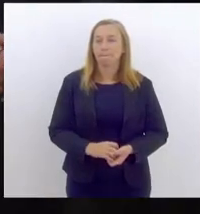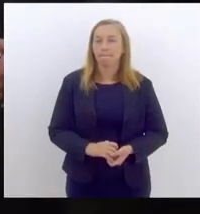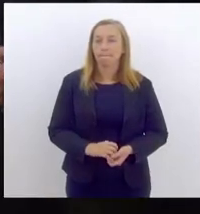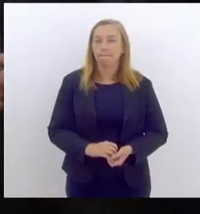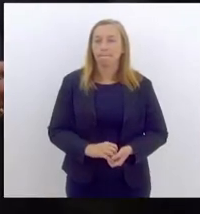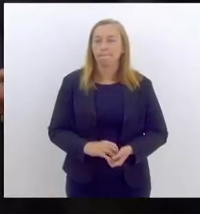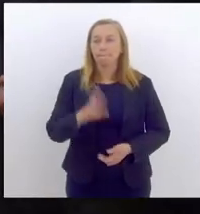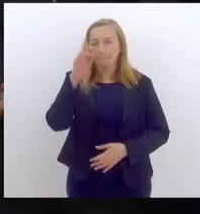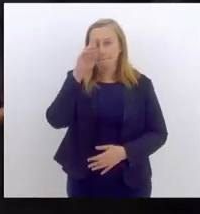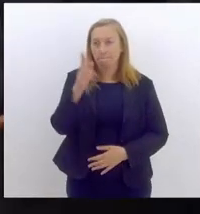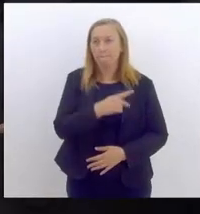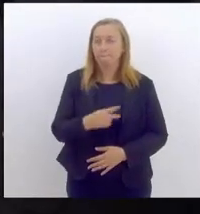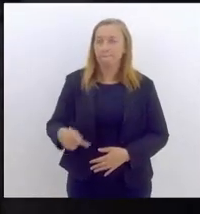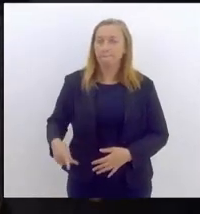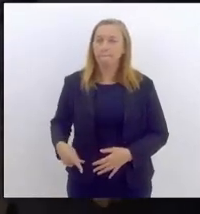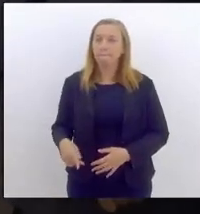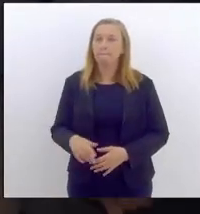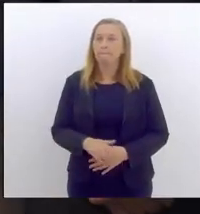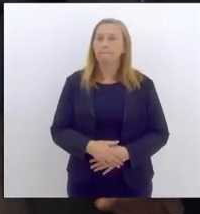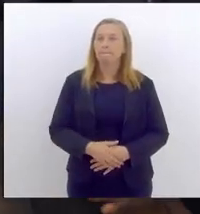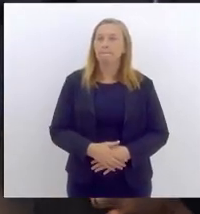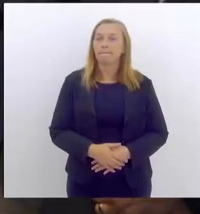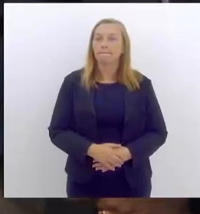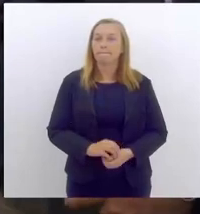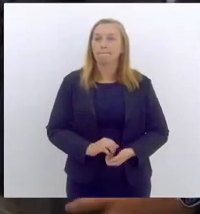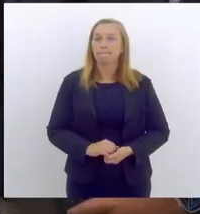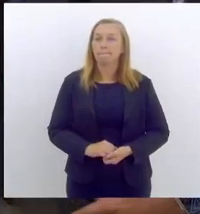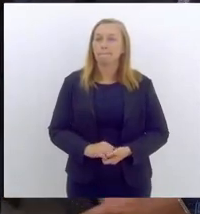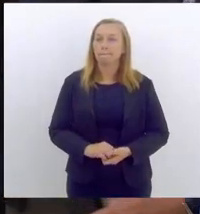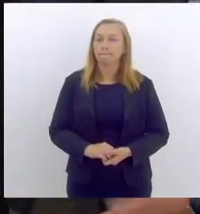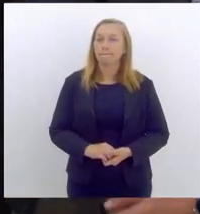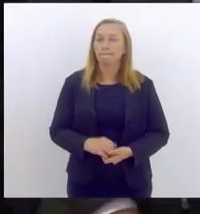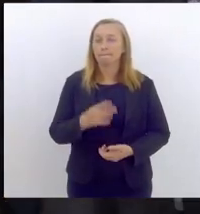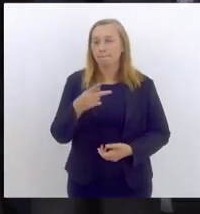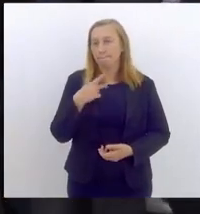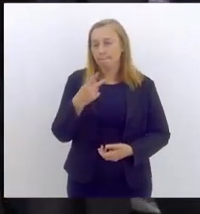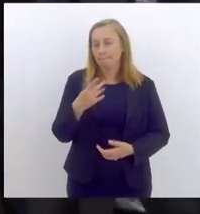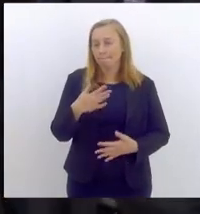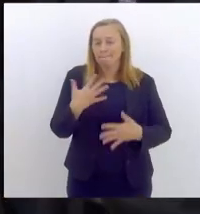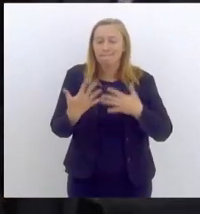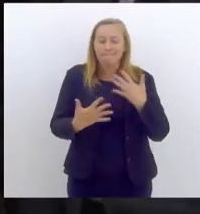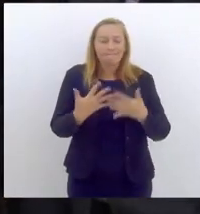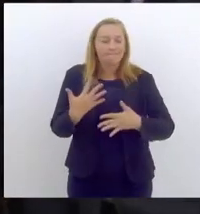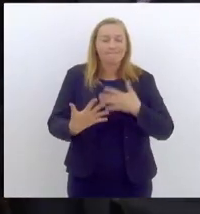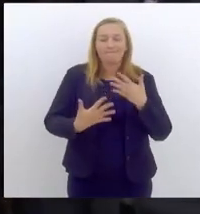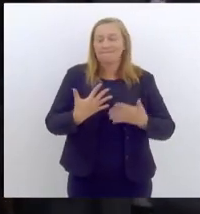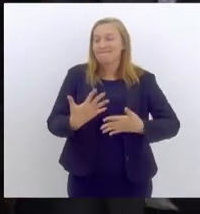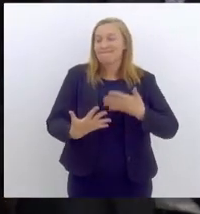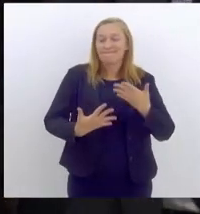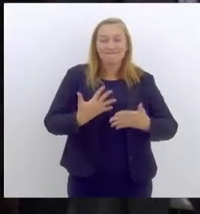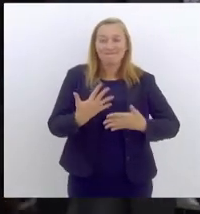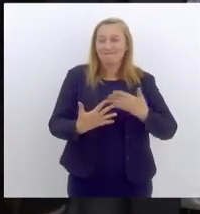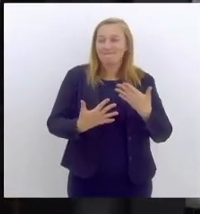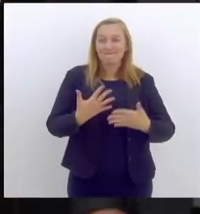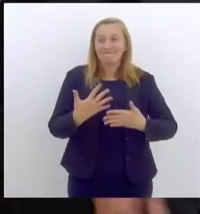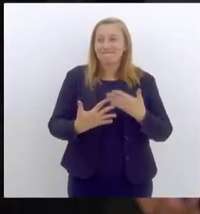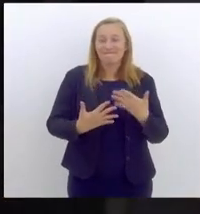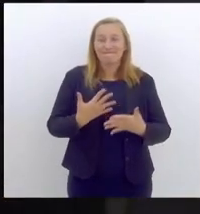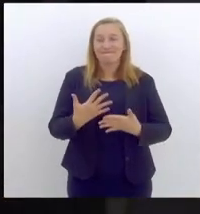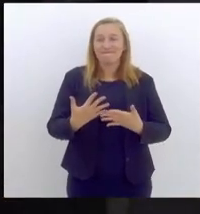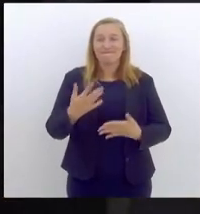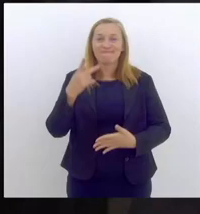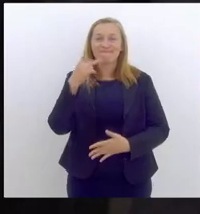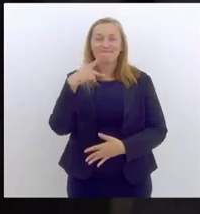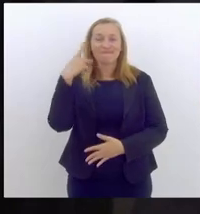Senhor presidente, senhoras e senhores, eu devo dizer da minha alegria deste